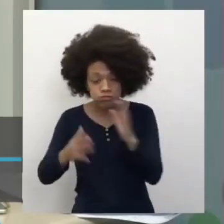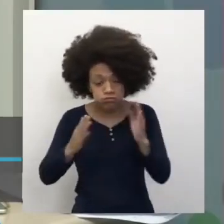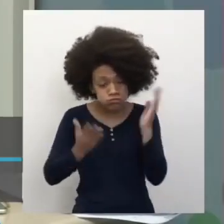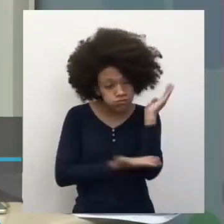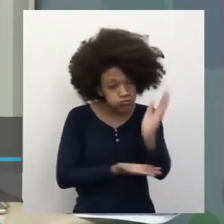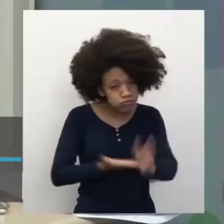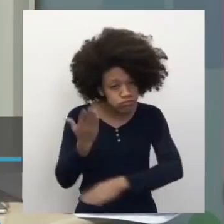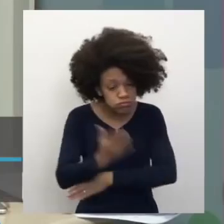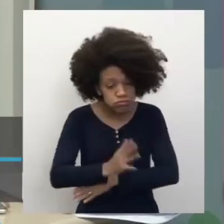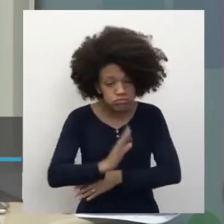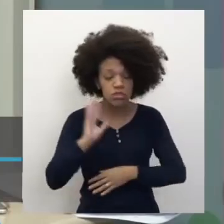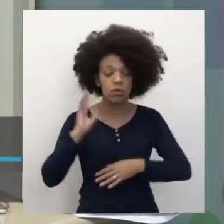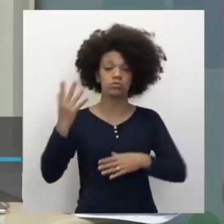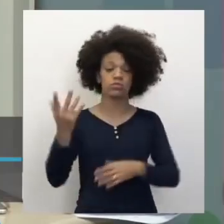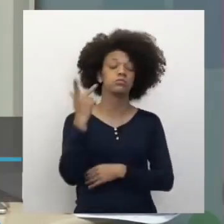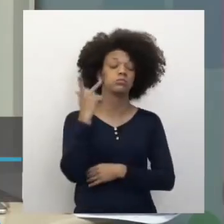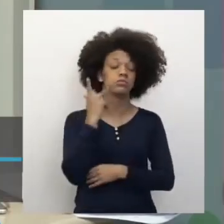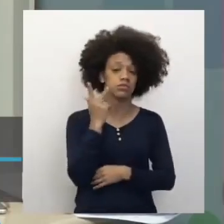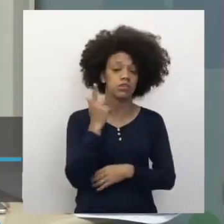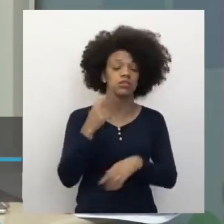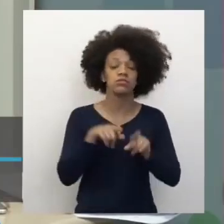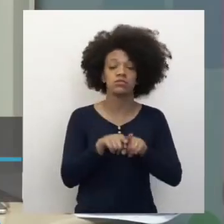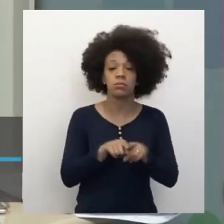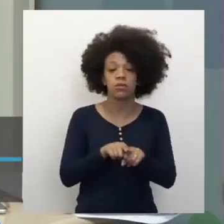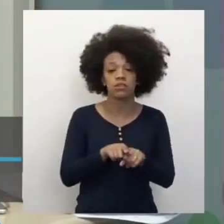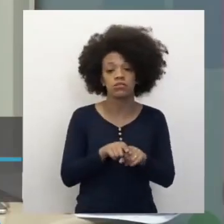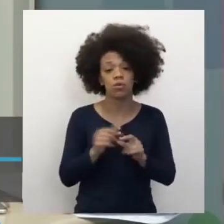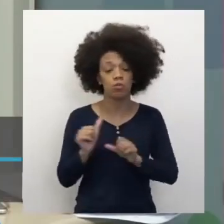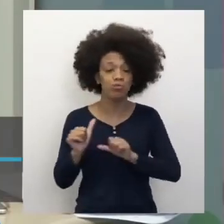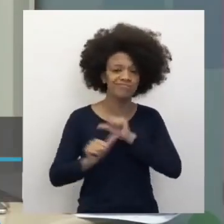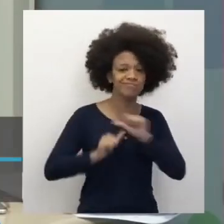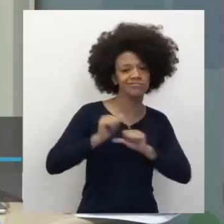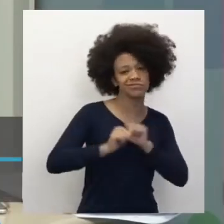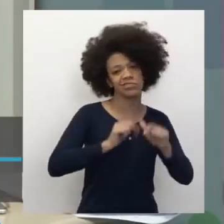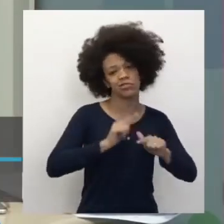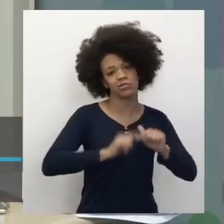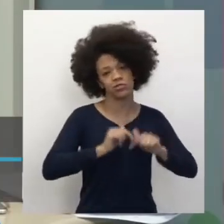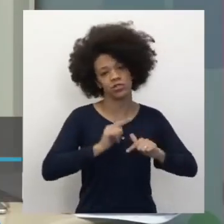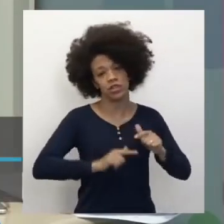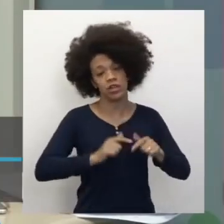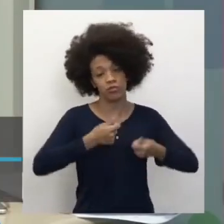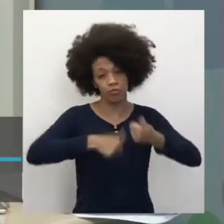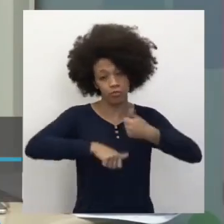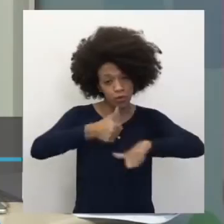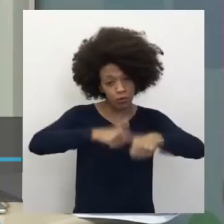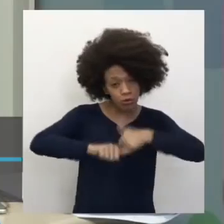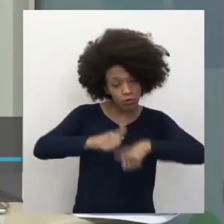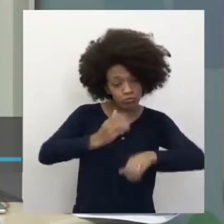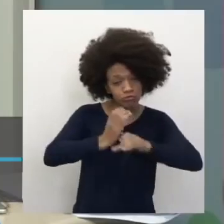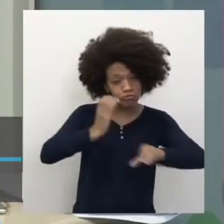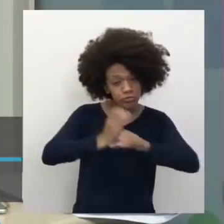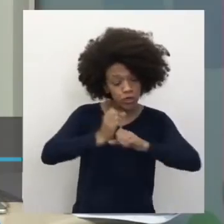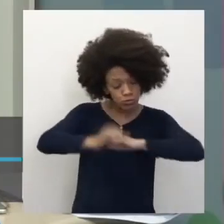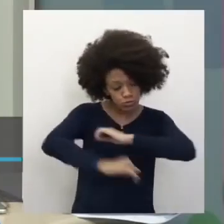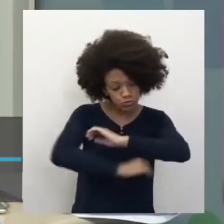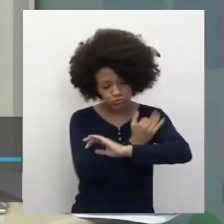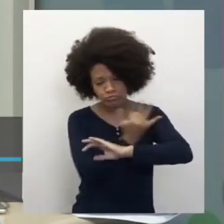ocorrência de catástrofes naturais ou alterações dos componentes físicos, biológicos, sociais de um ecossistema,